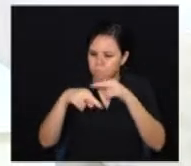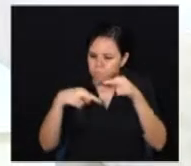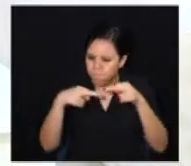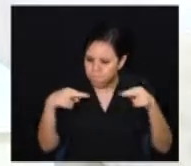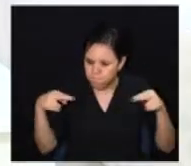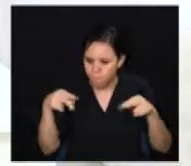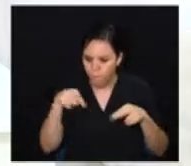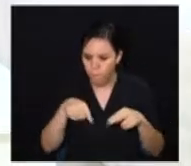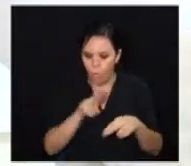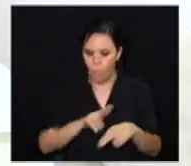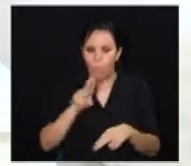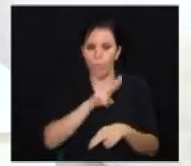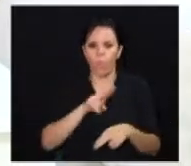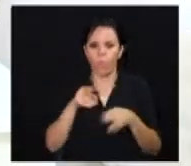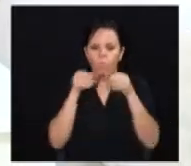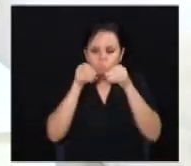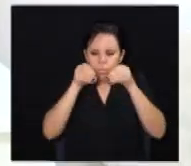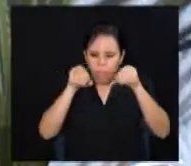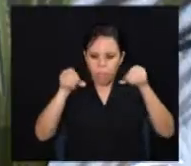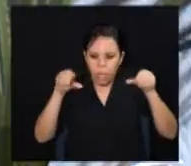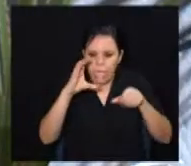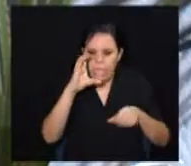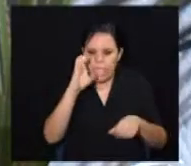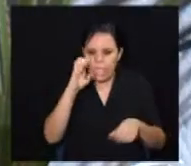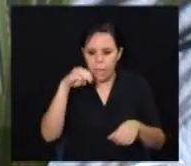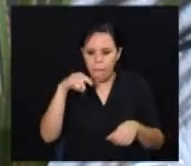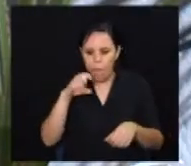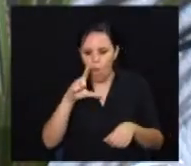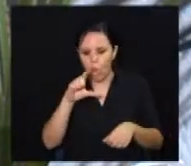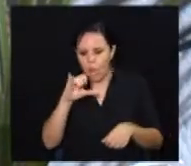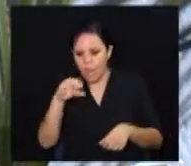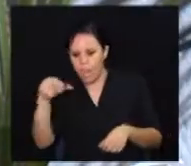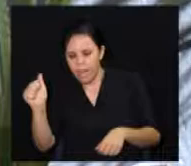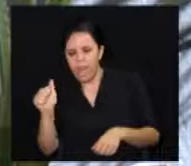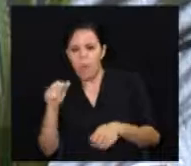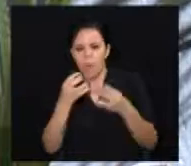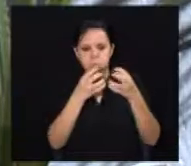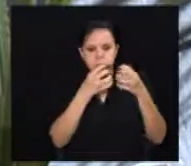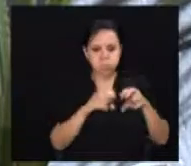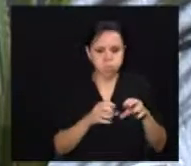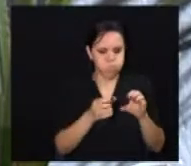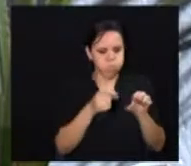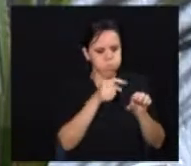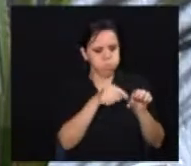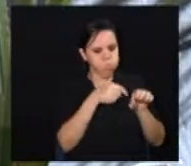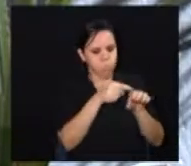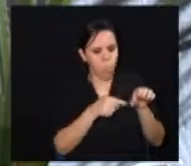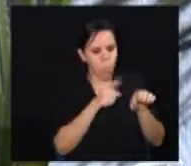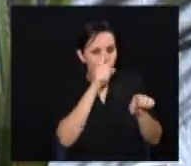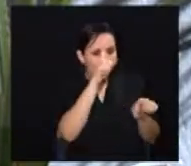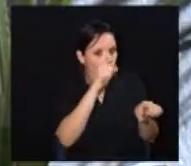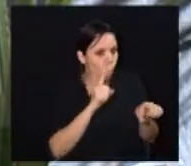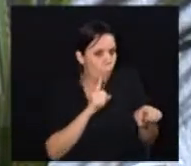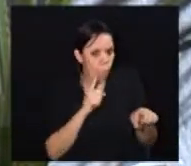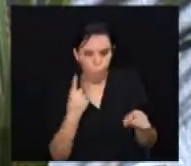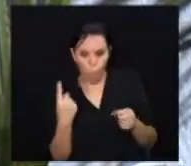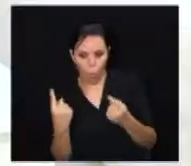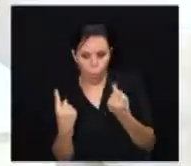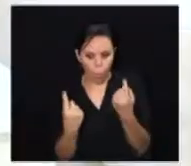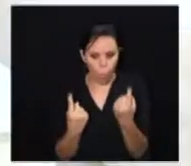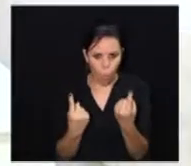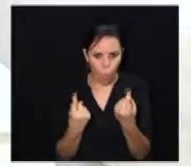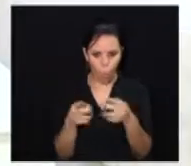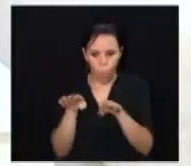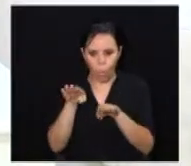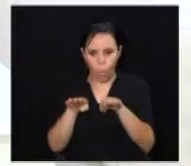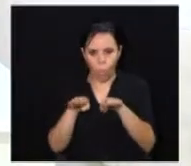Aqui no Duque a gente usa farinha de semolina e gema de ovo, só. Proporção, 1:1. O quanto